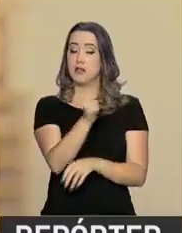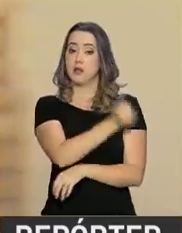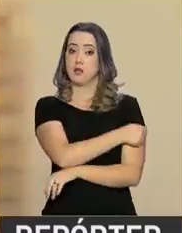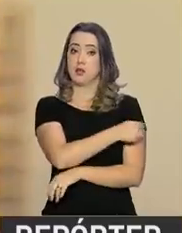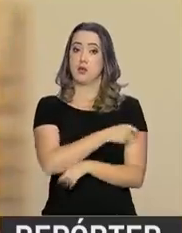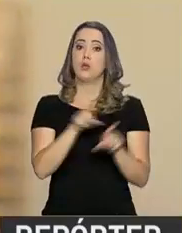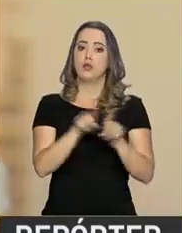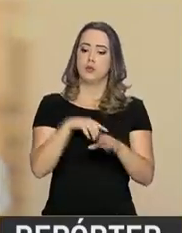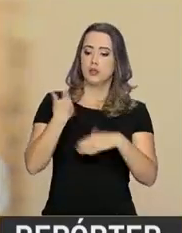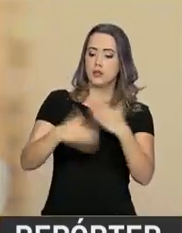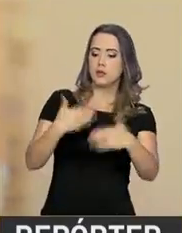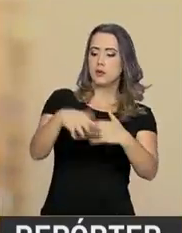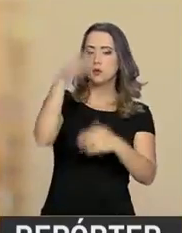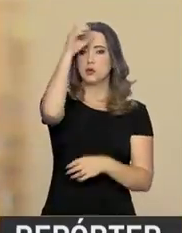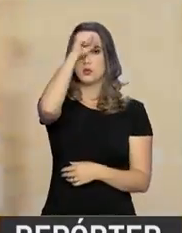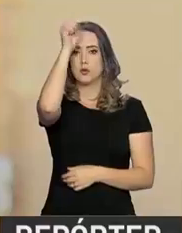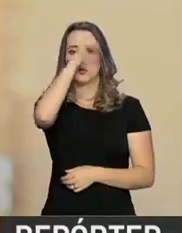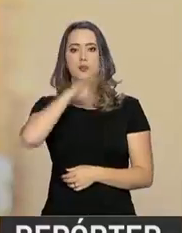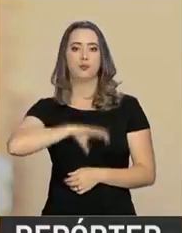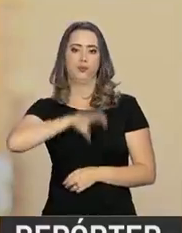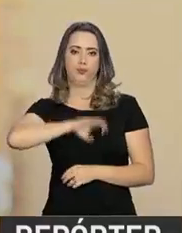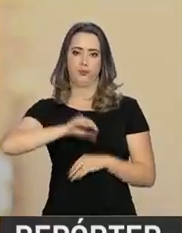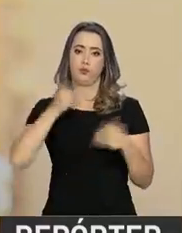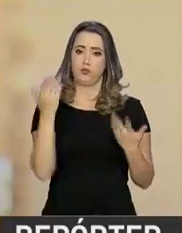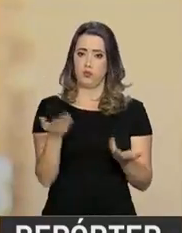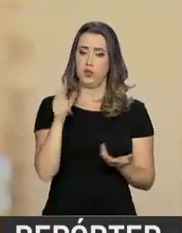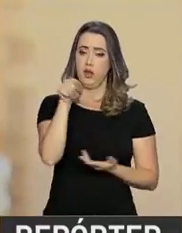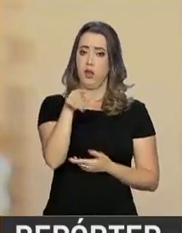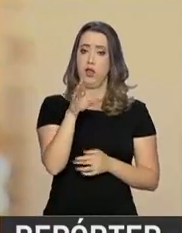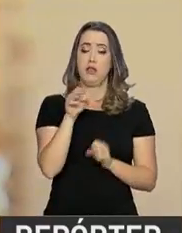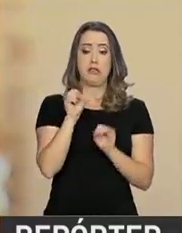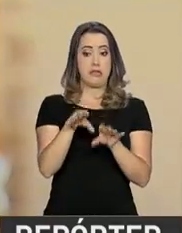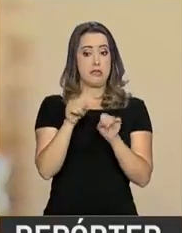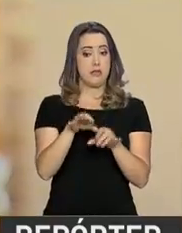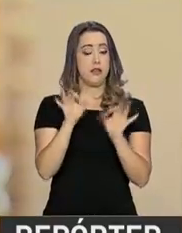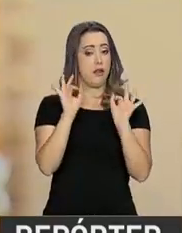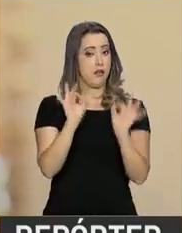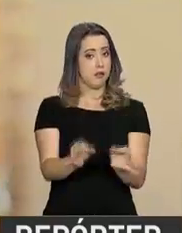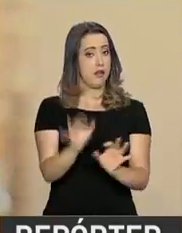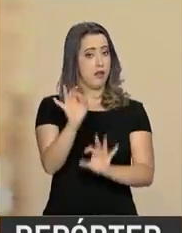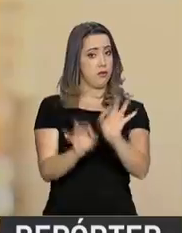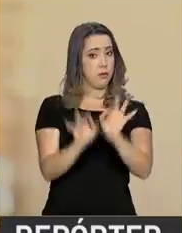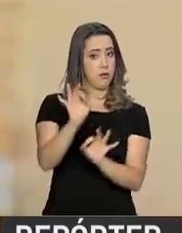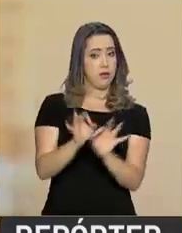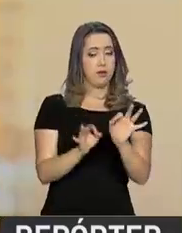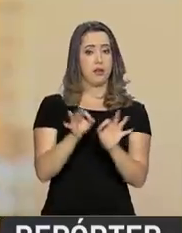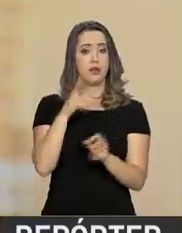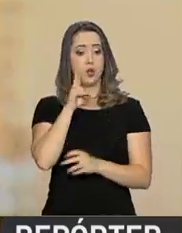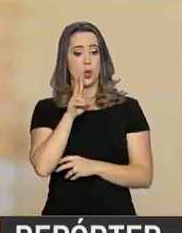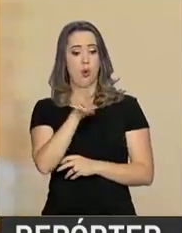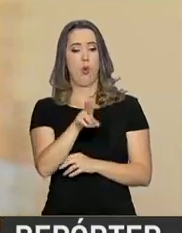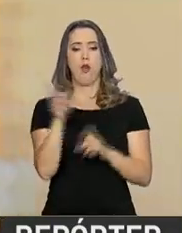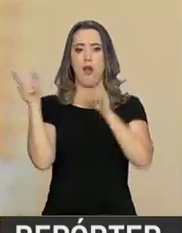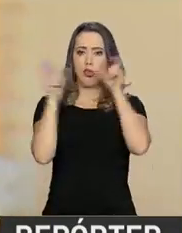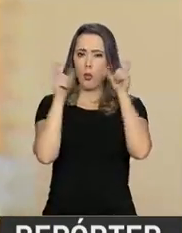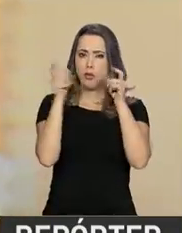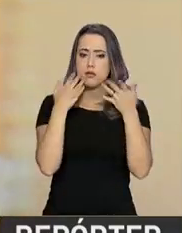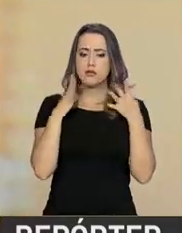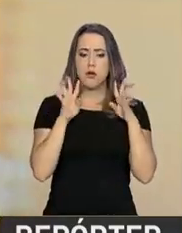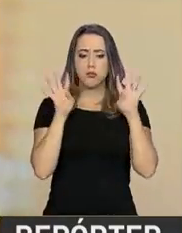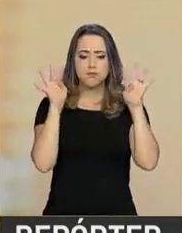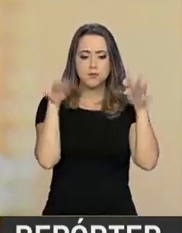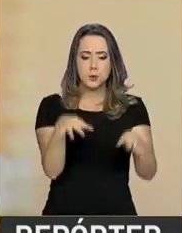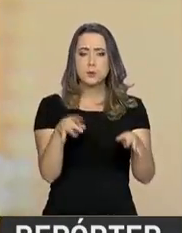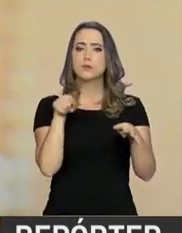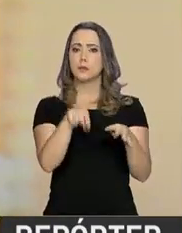nesse processo de aquisição de língua são alunos que quando trabalhados desenvolvidos e olharmos atentamente com esse olhar